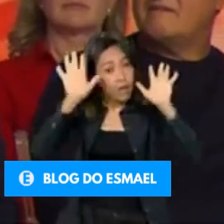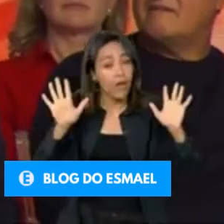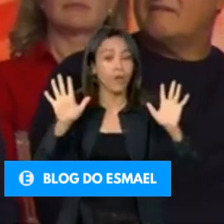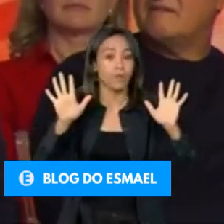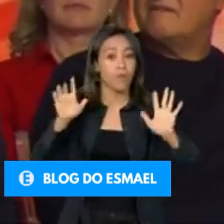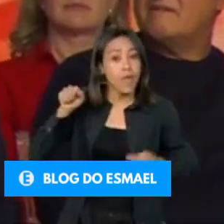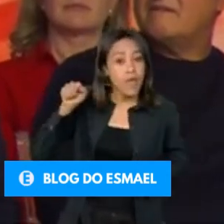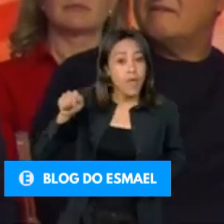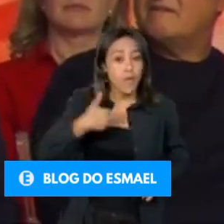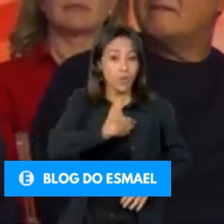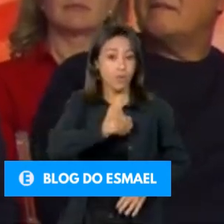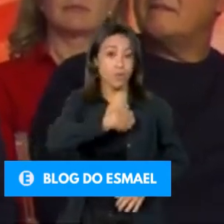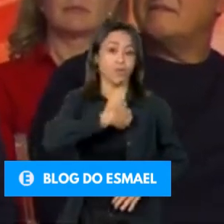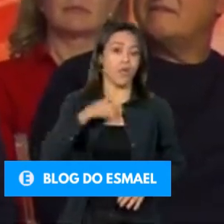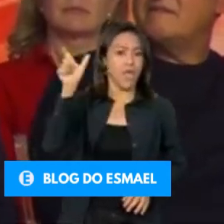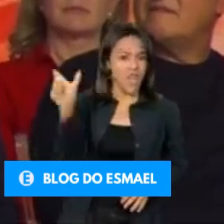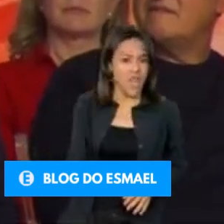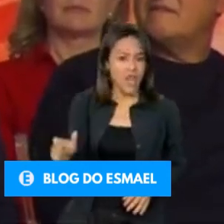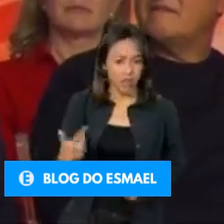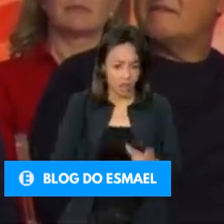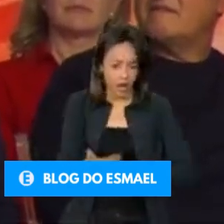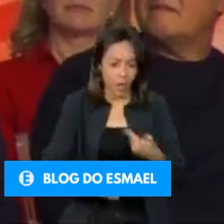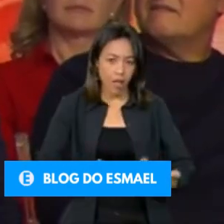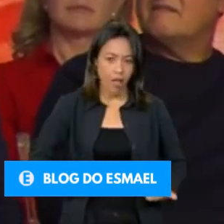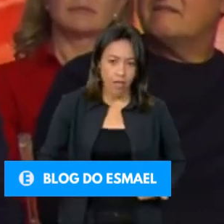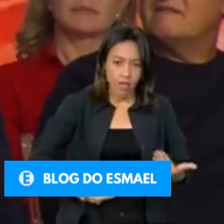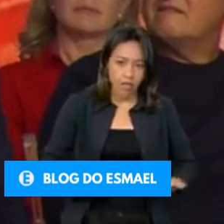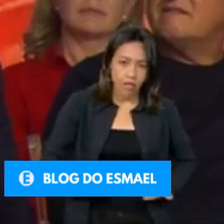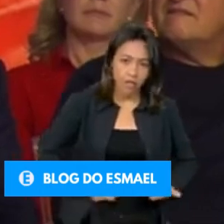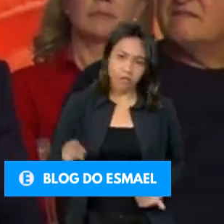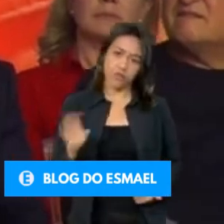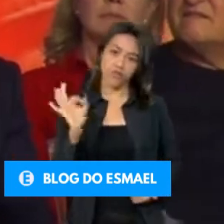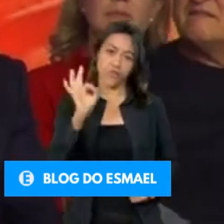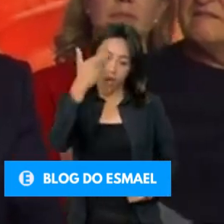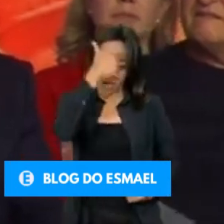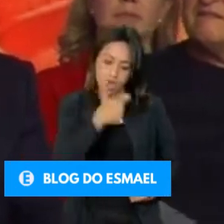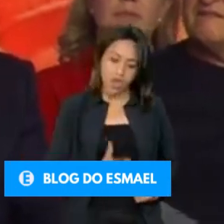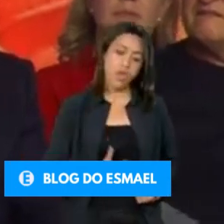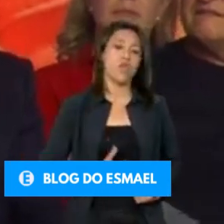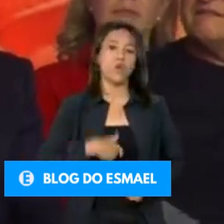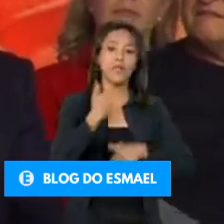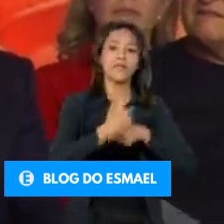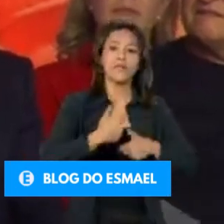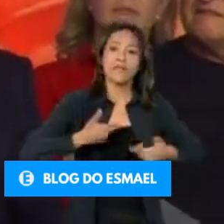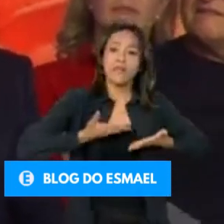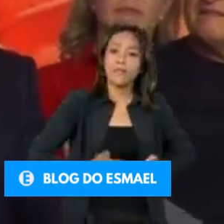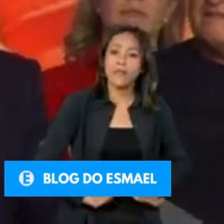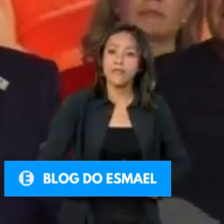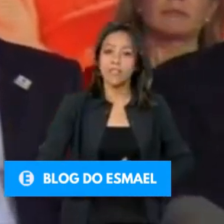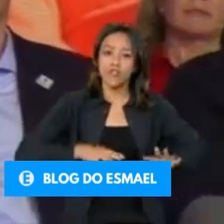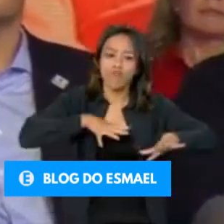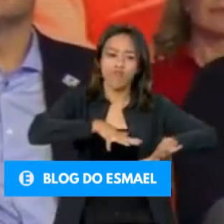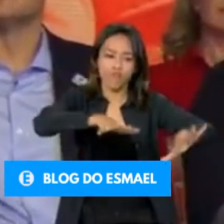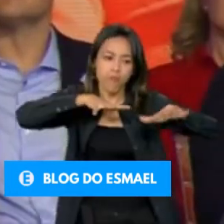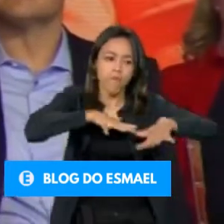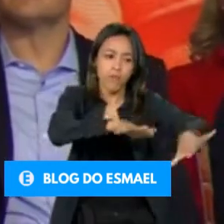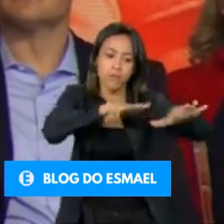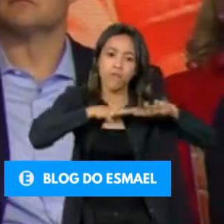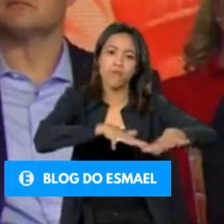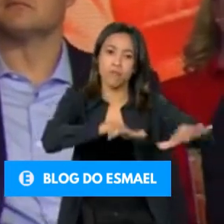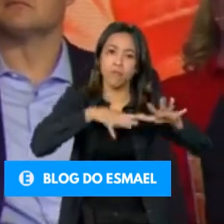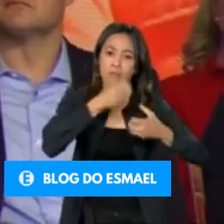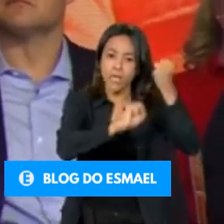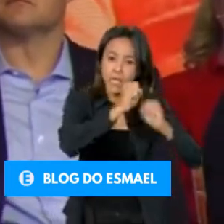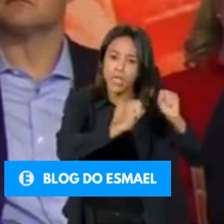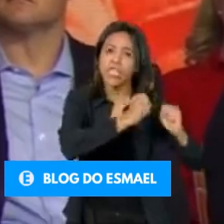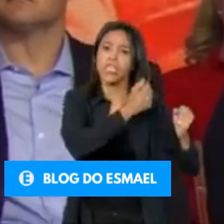o Getúlio Vargas não era um operário. Eu nasci no movimento sindical criticando o Getúlio Vargas. Mas se você olhar da